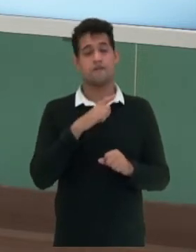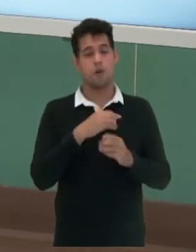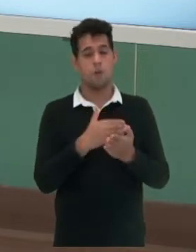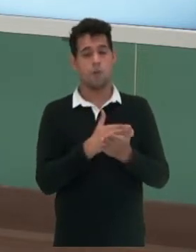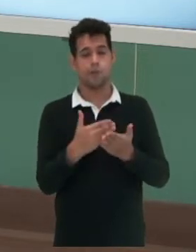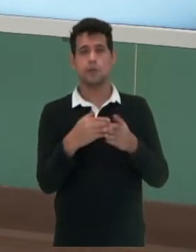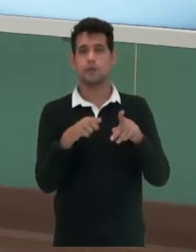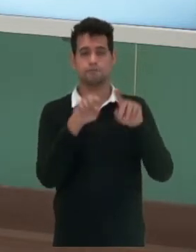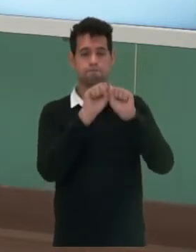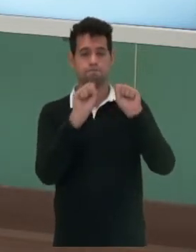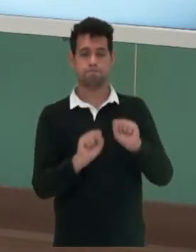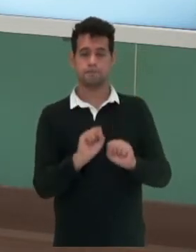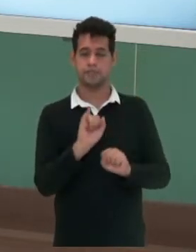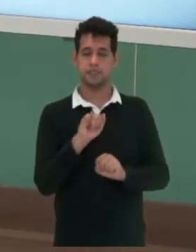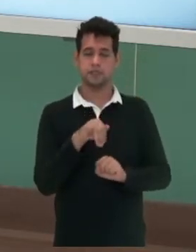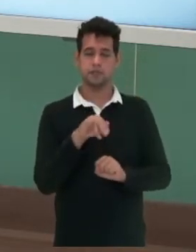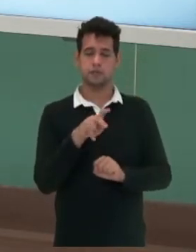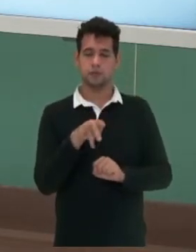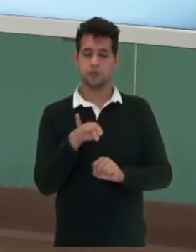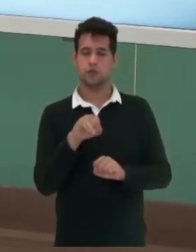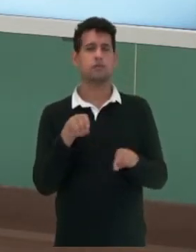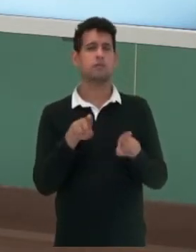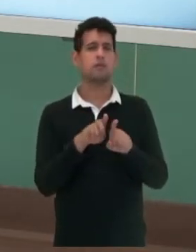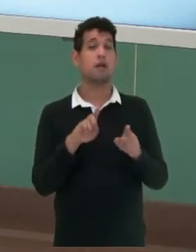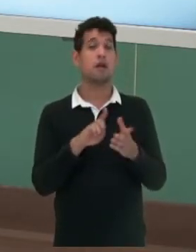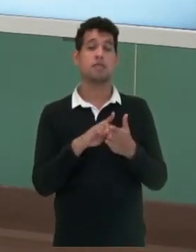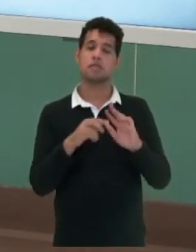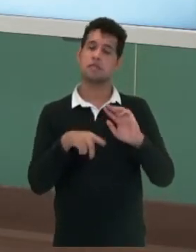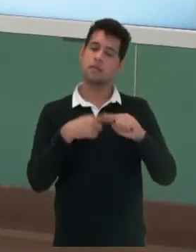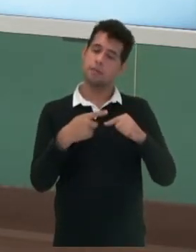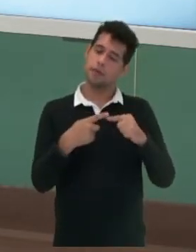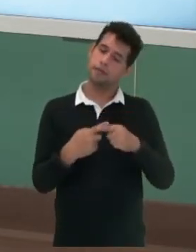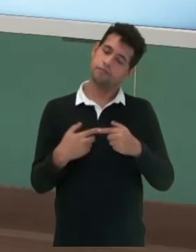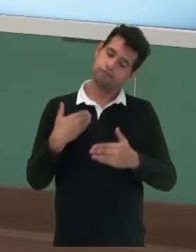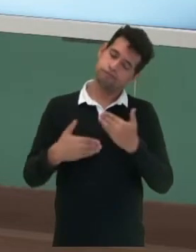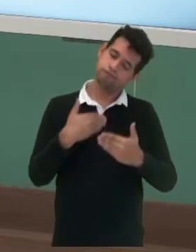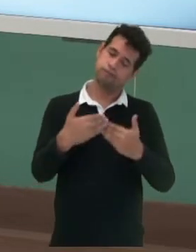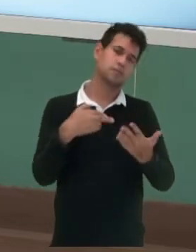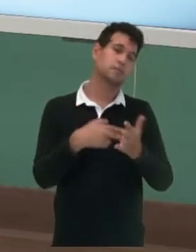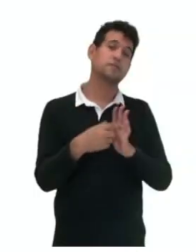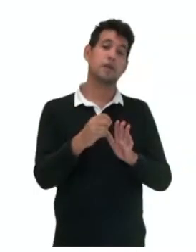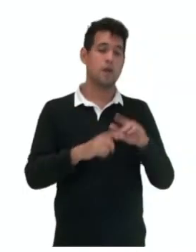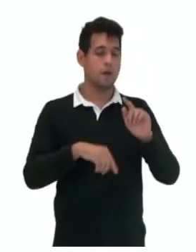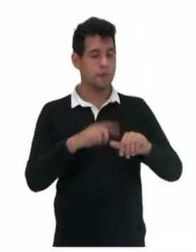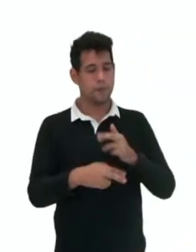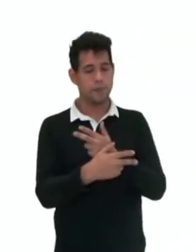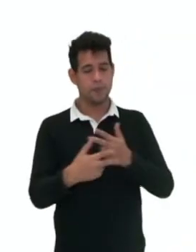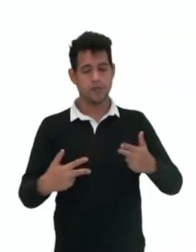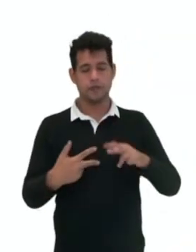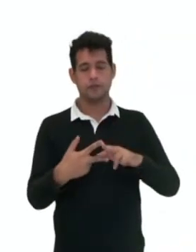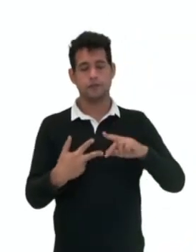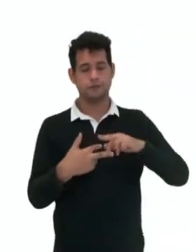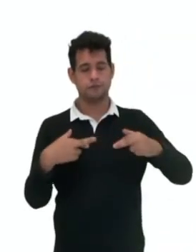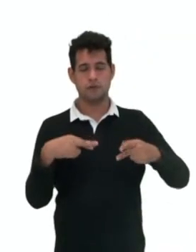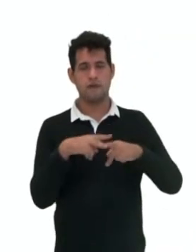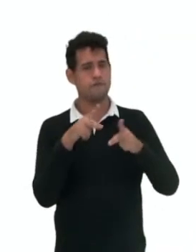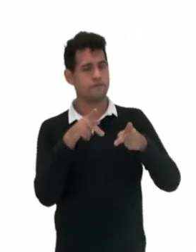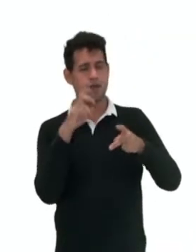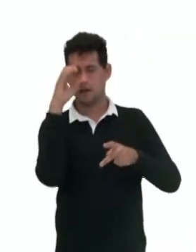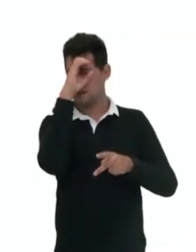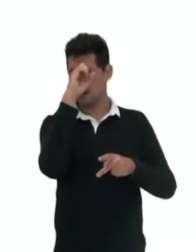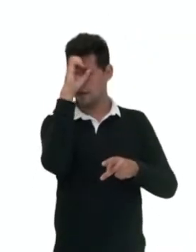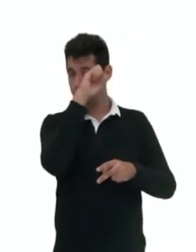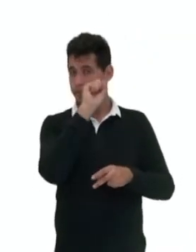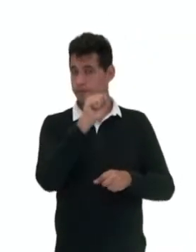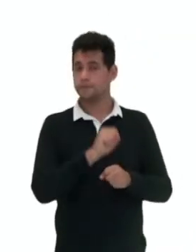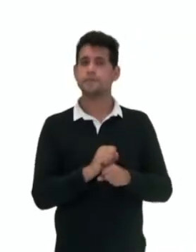ativar esse sistema imunológico, e essa última geração das vacinas seria essa de material genético, que a gente vai ver a diferença delas.